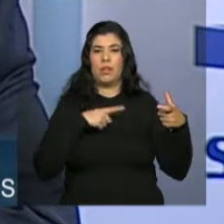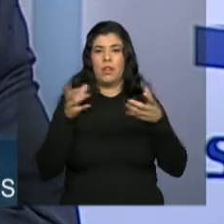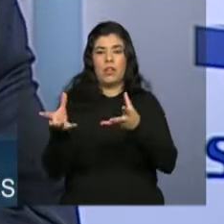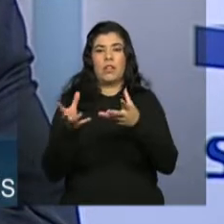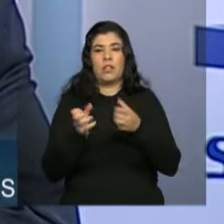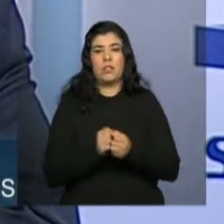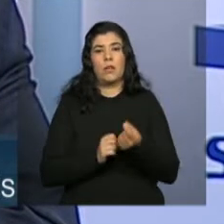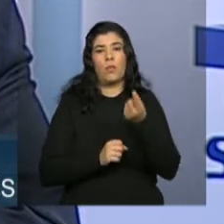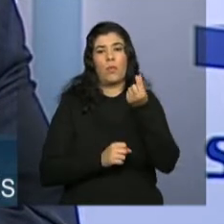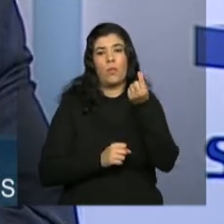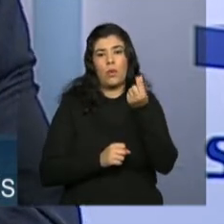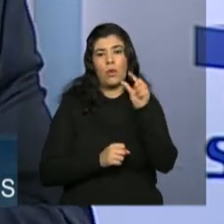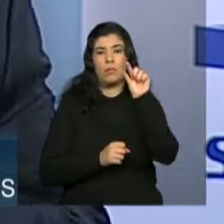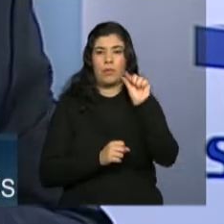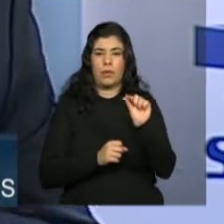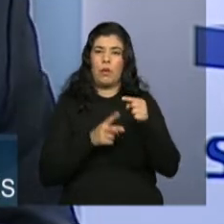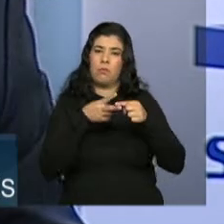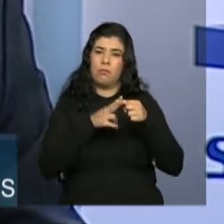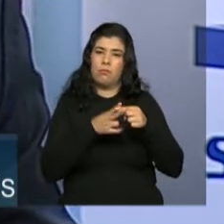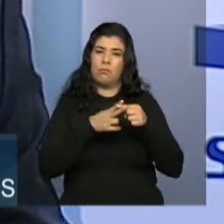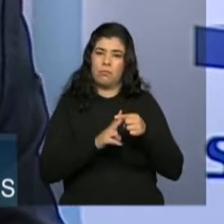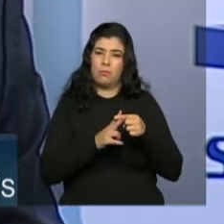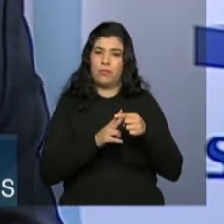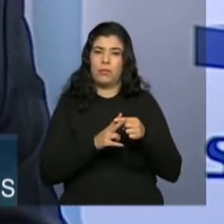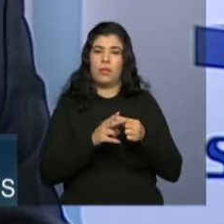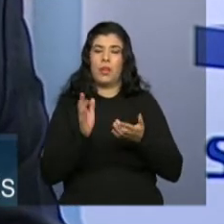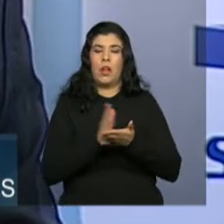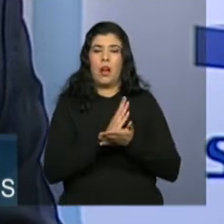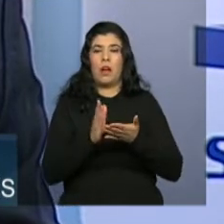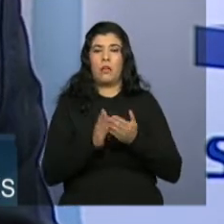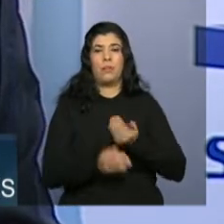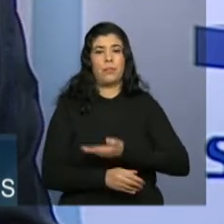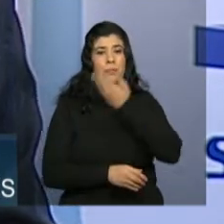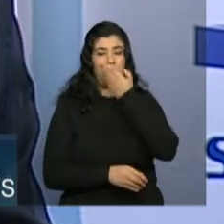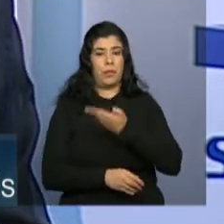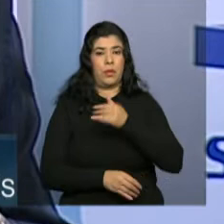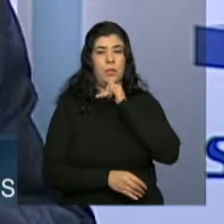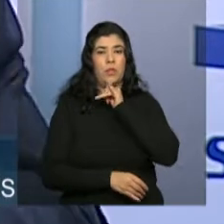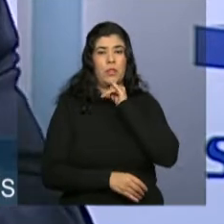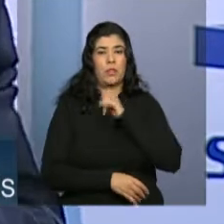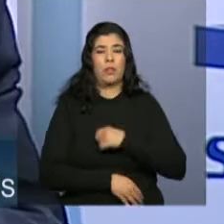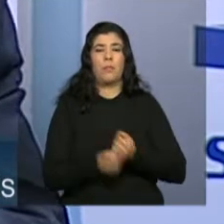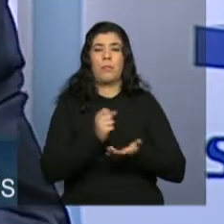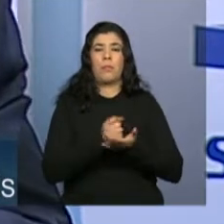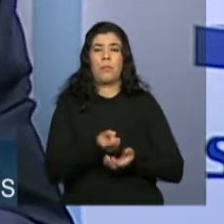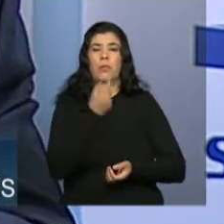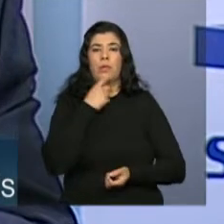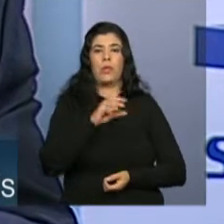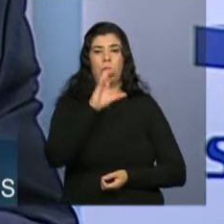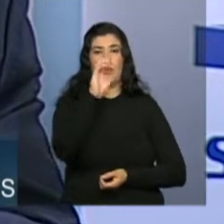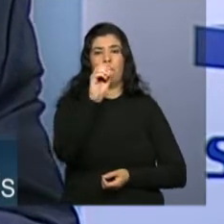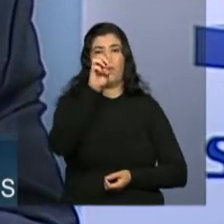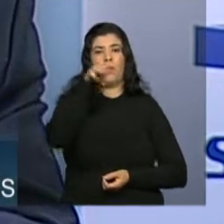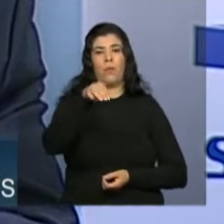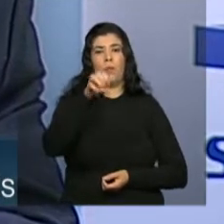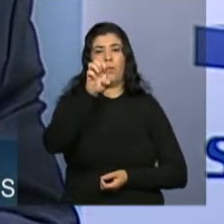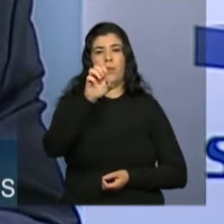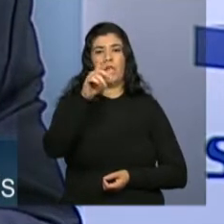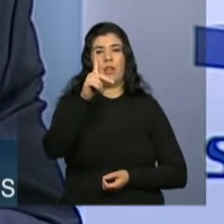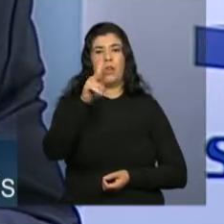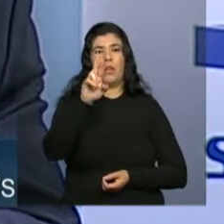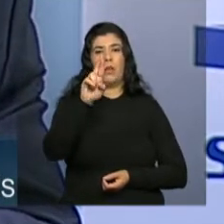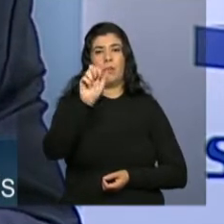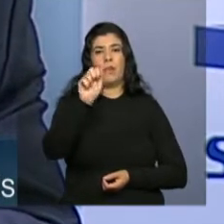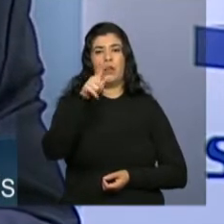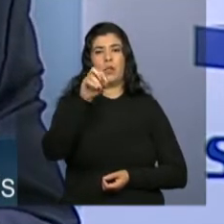valor de reajuste né aí do lado tem alguns exemplos por exemplo Omeprazol né que é conhecidíssimo e